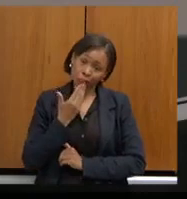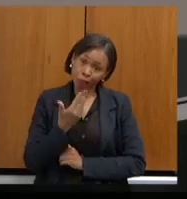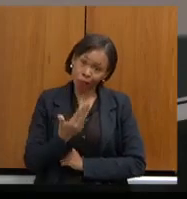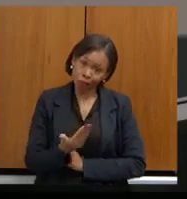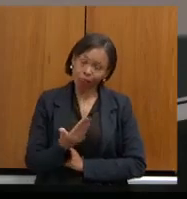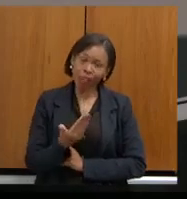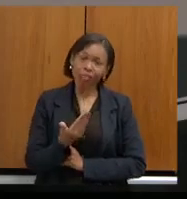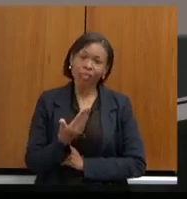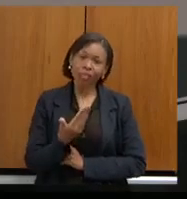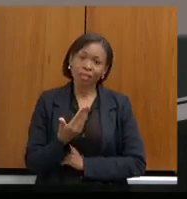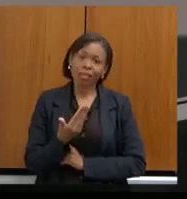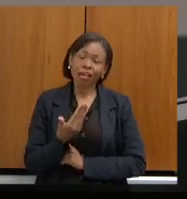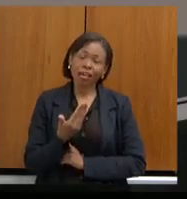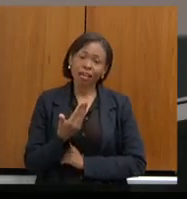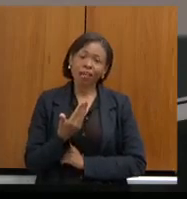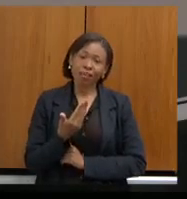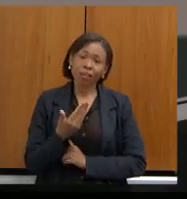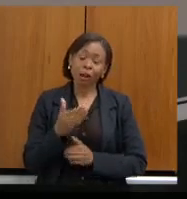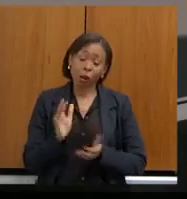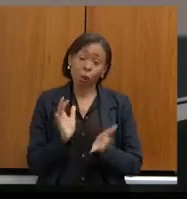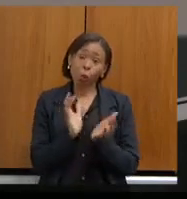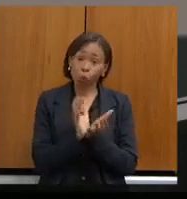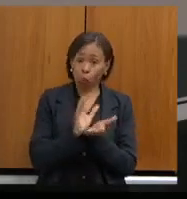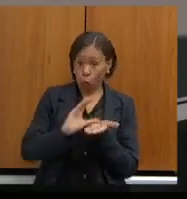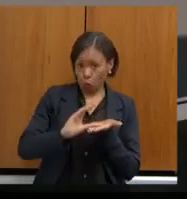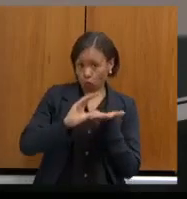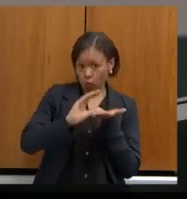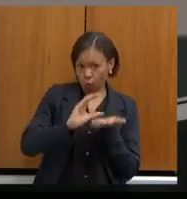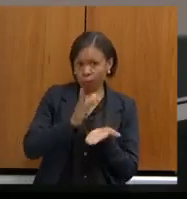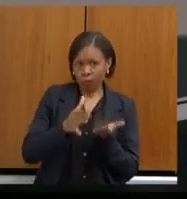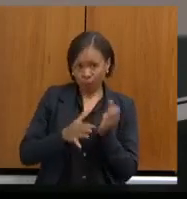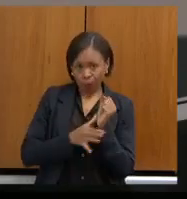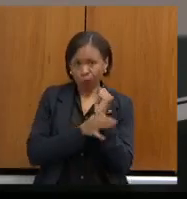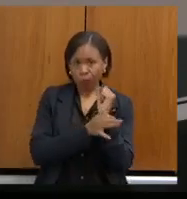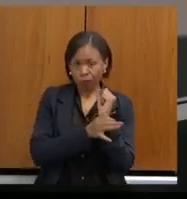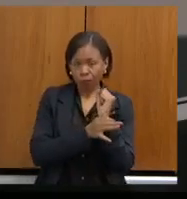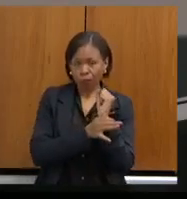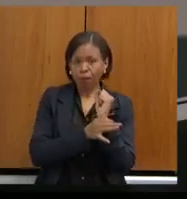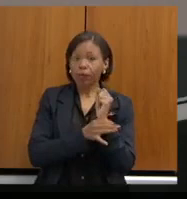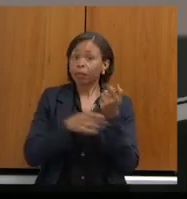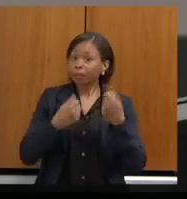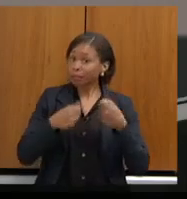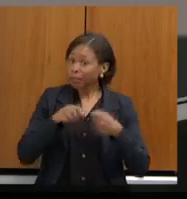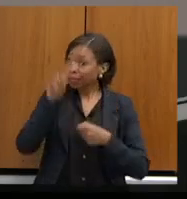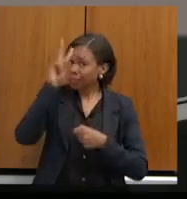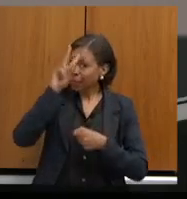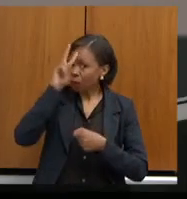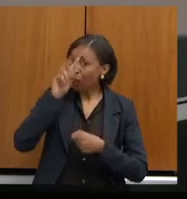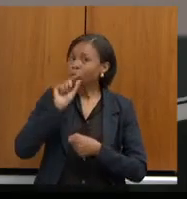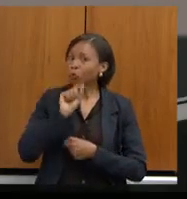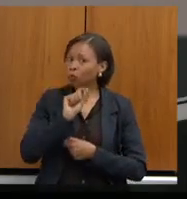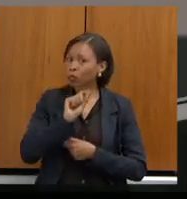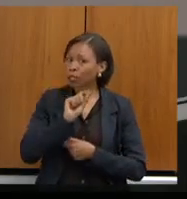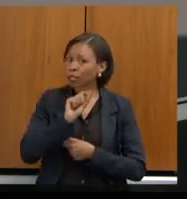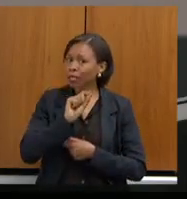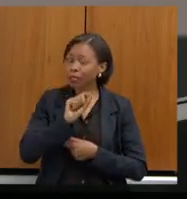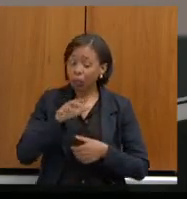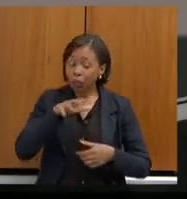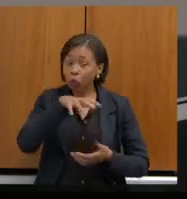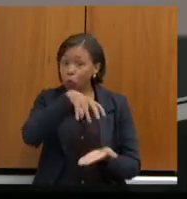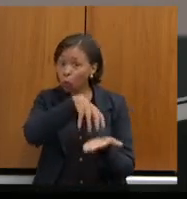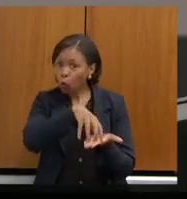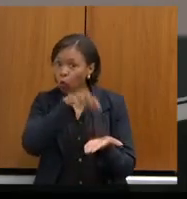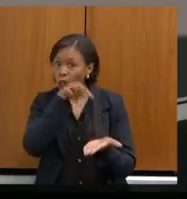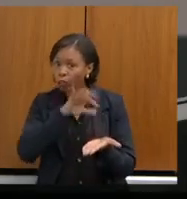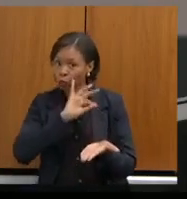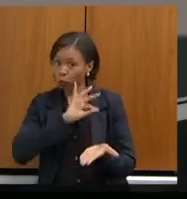ao Conselho de Segurança que lembre bastante dos policiais lá do norte de